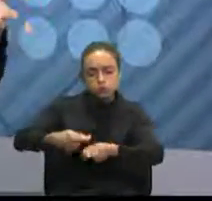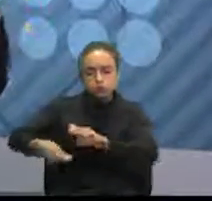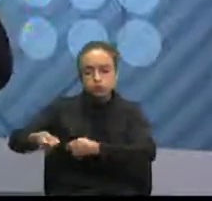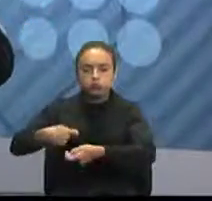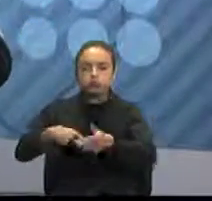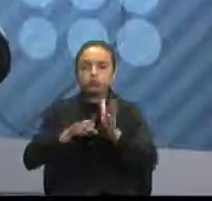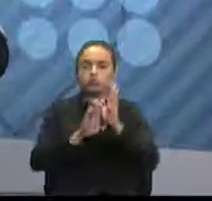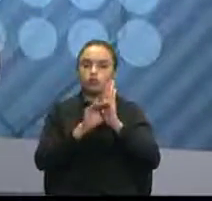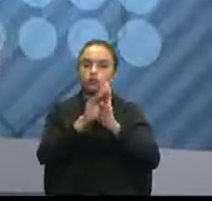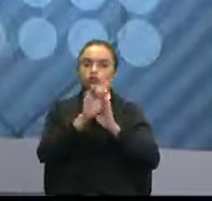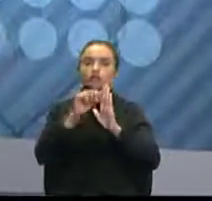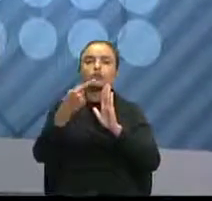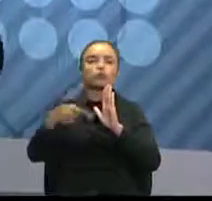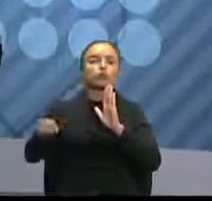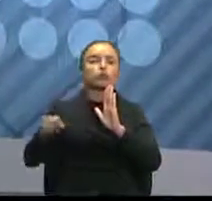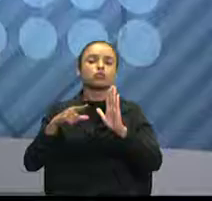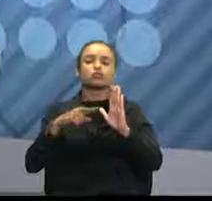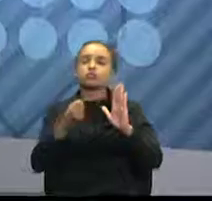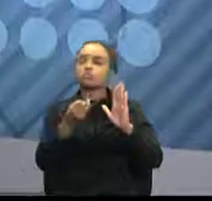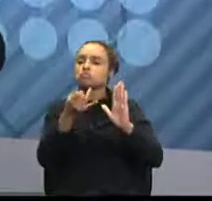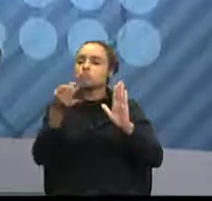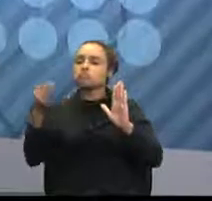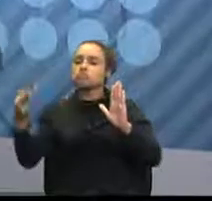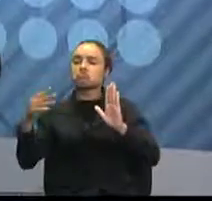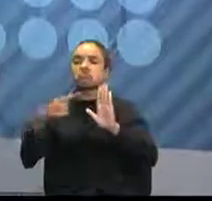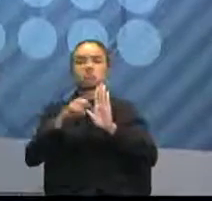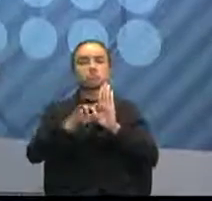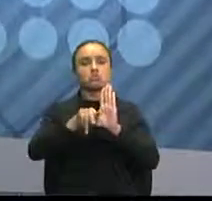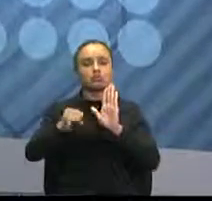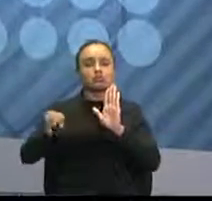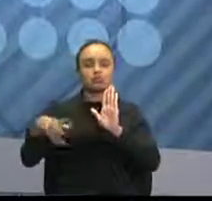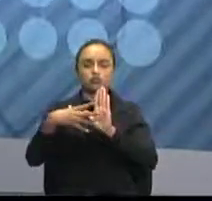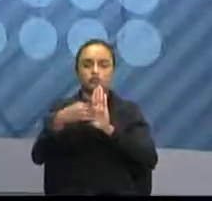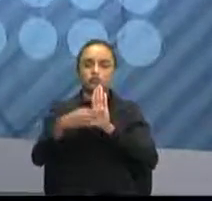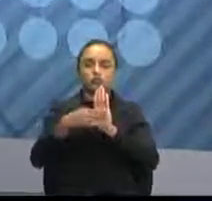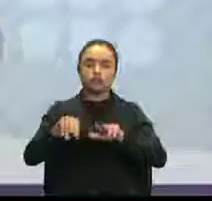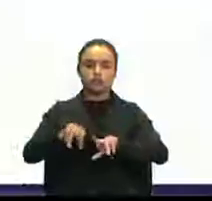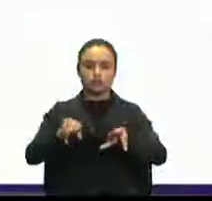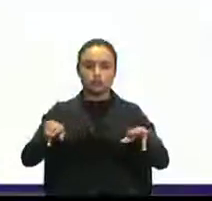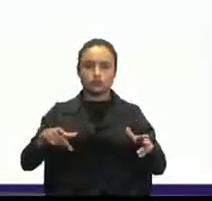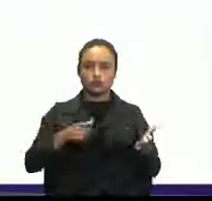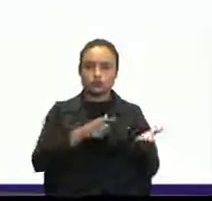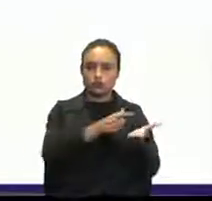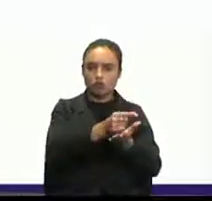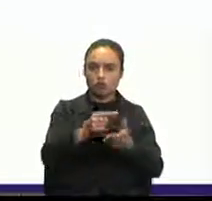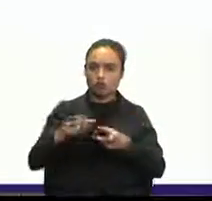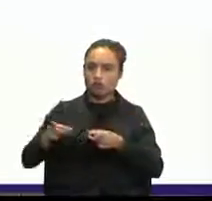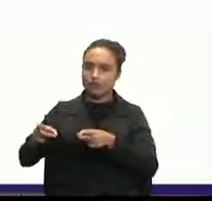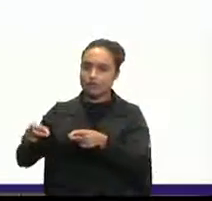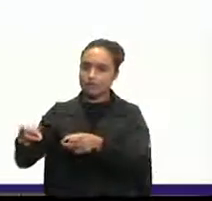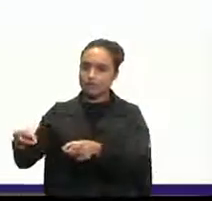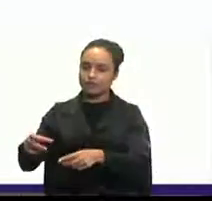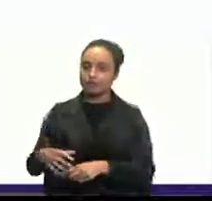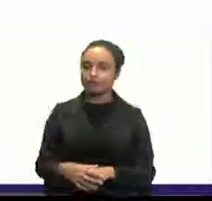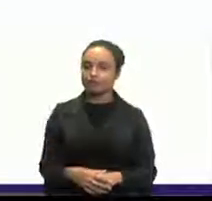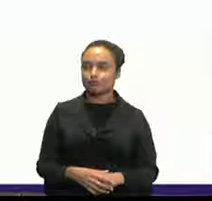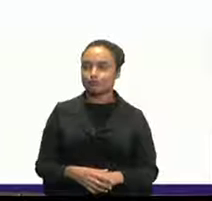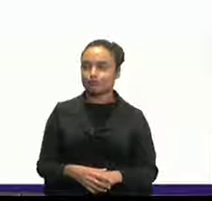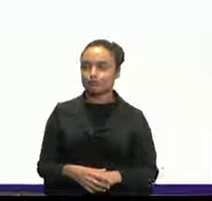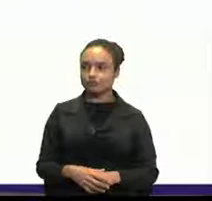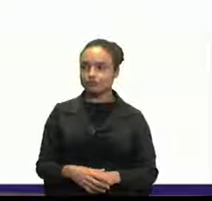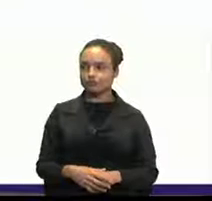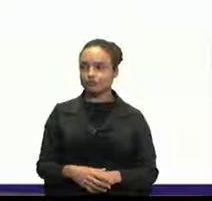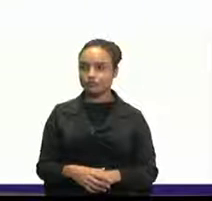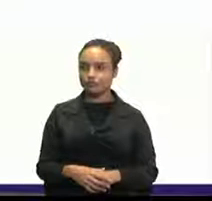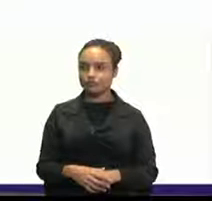tudo bem quais são os tipos de negócios que eu posso fazer quando eu compro e vendo ações vamos ao quadro quais são os tipos de